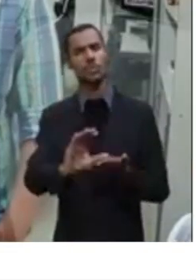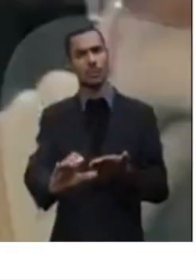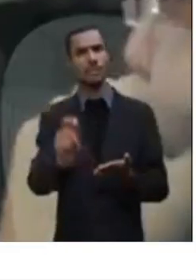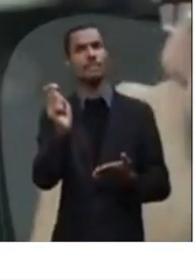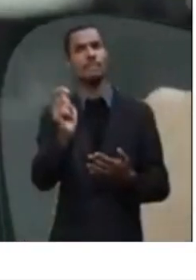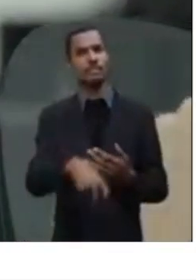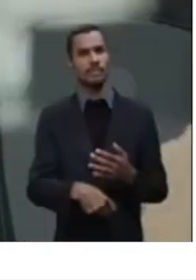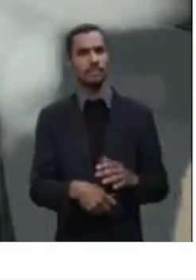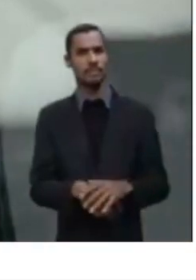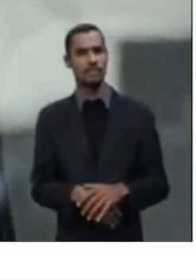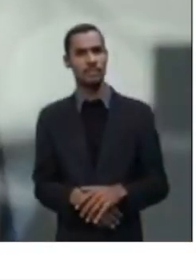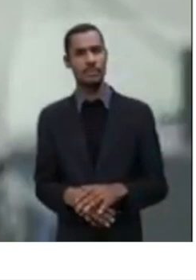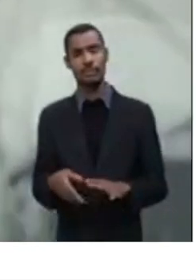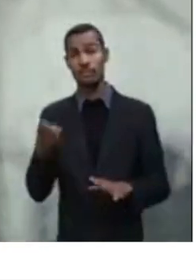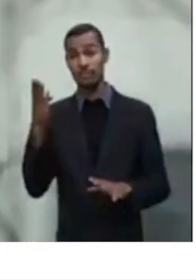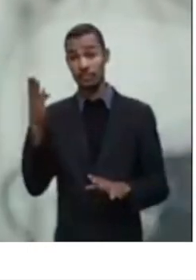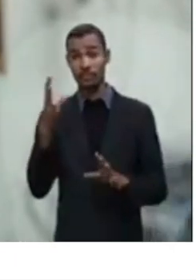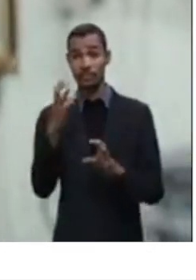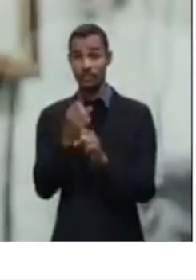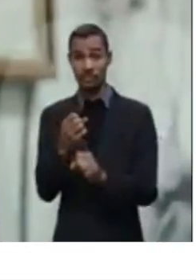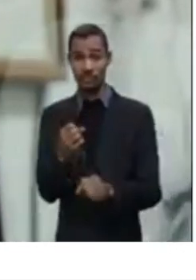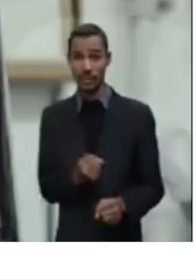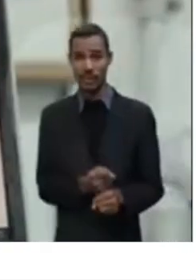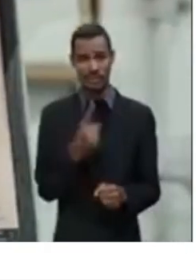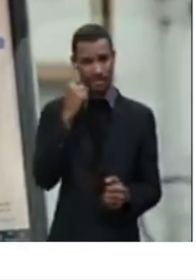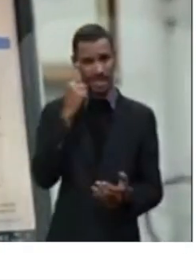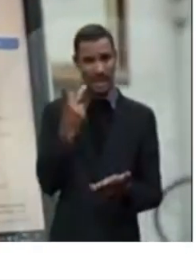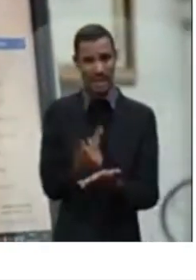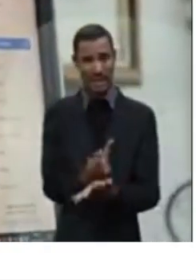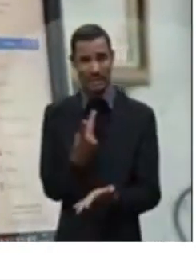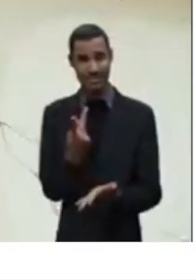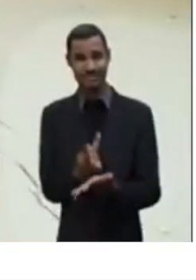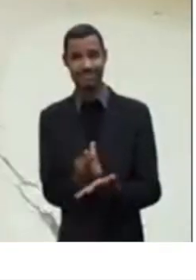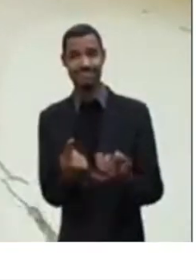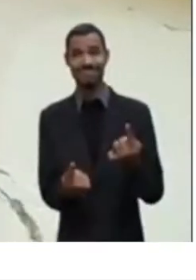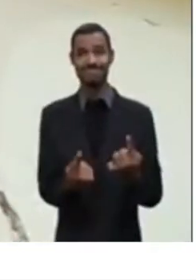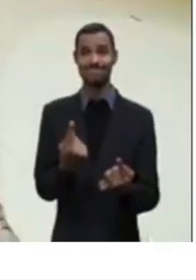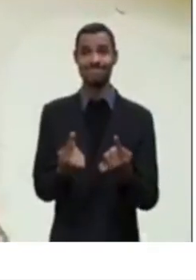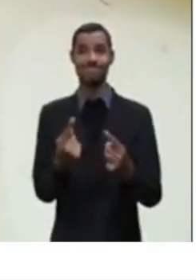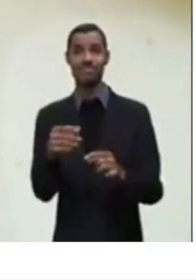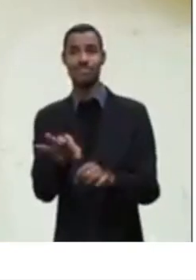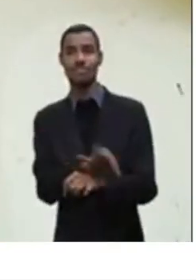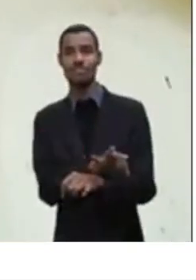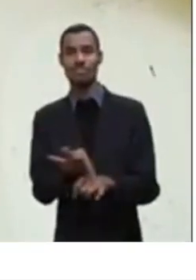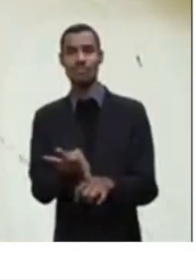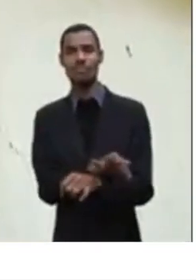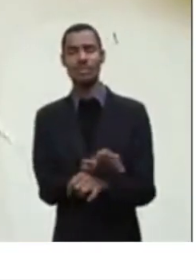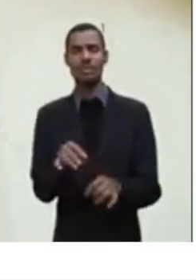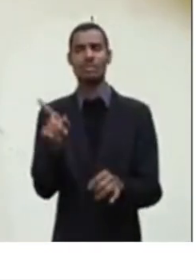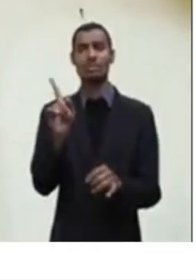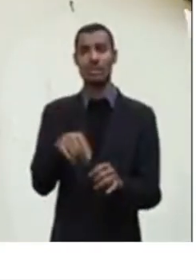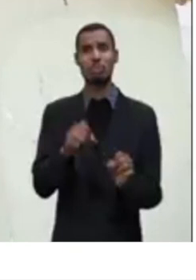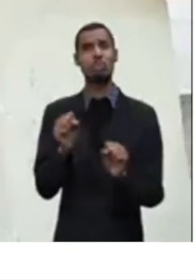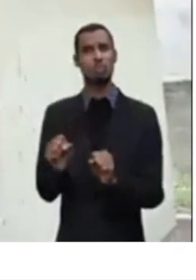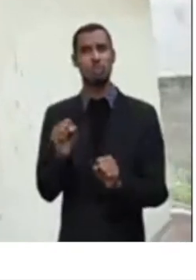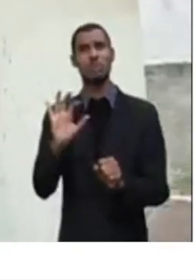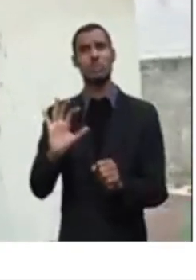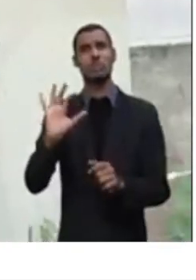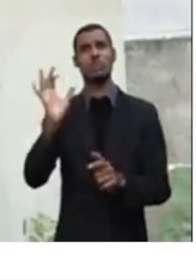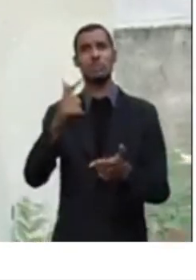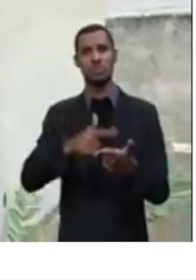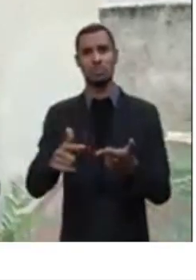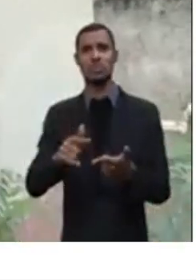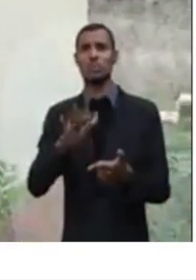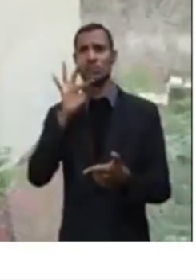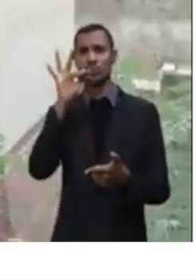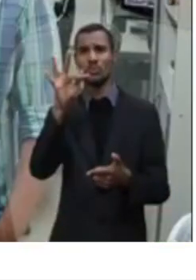gente que é da área. Cálculos equivocados, sejam por erro do engenheiro calculista ou por erro dos dados da sondagem, podem comprometer